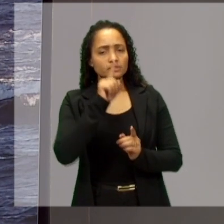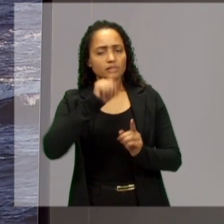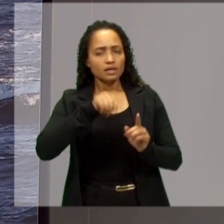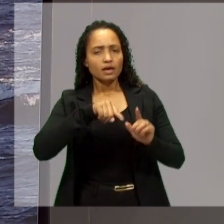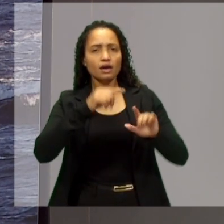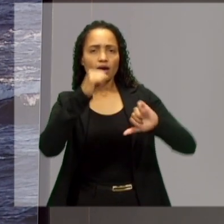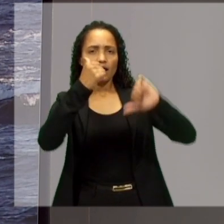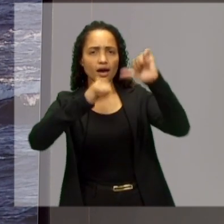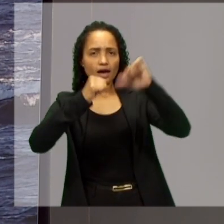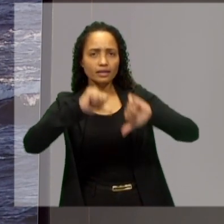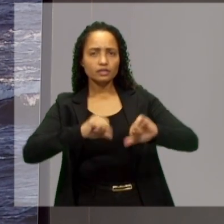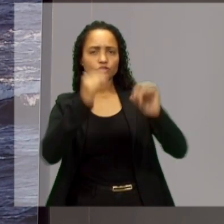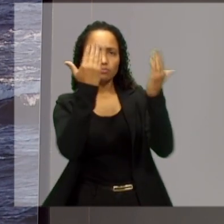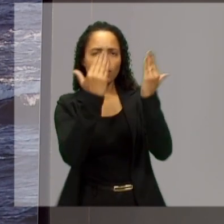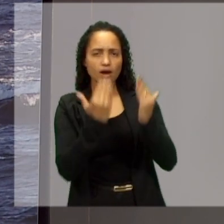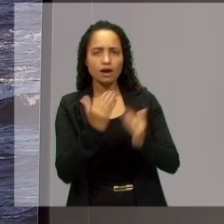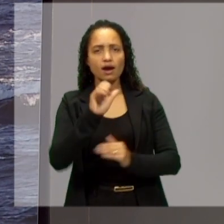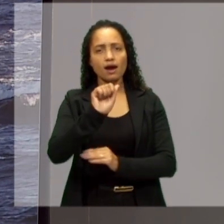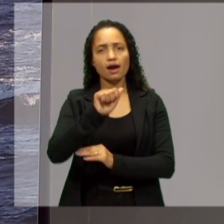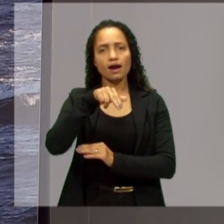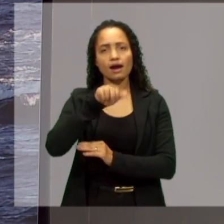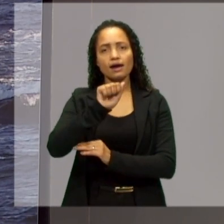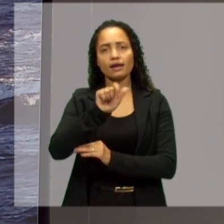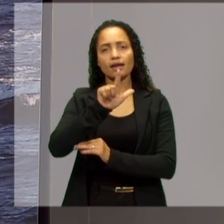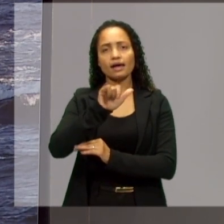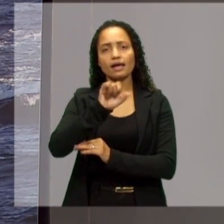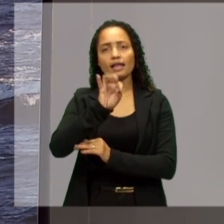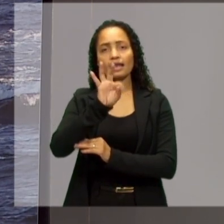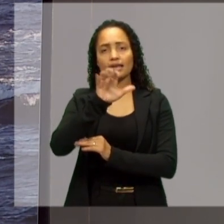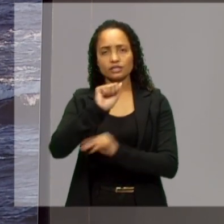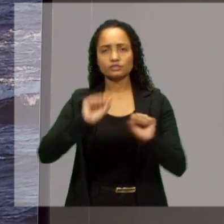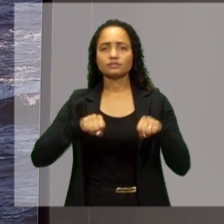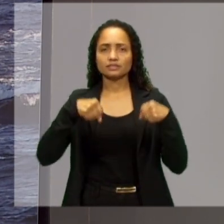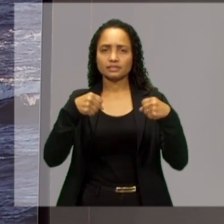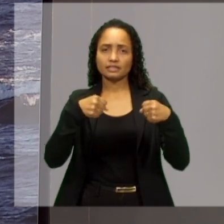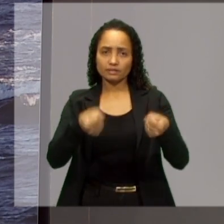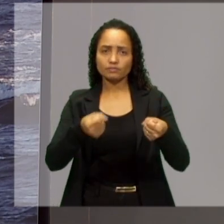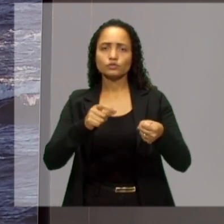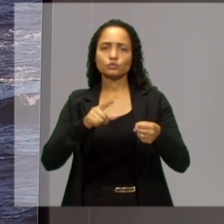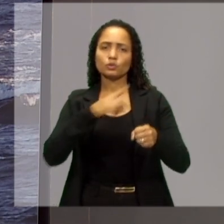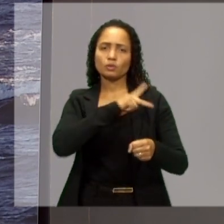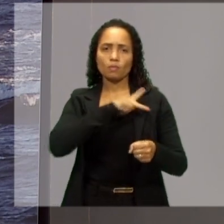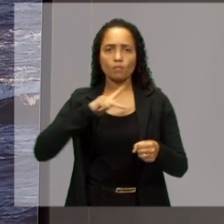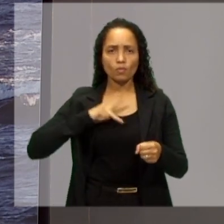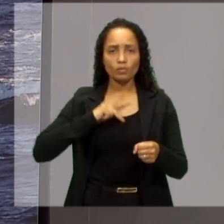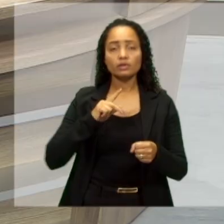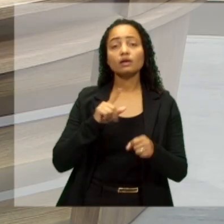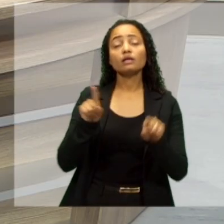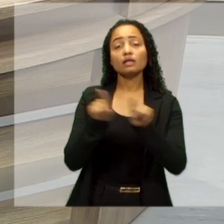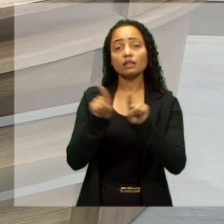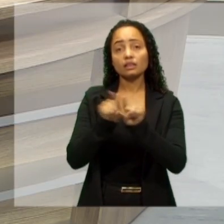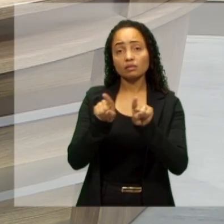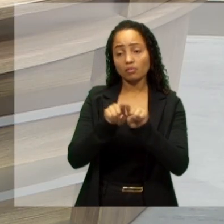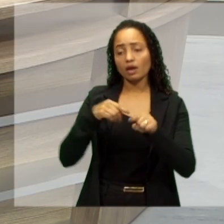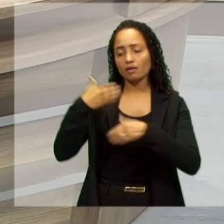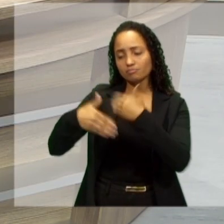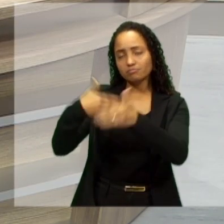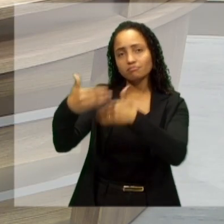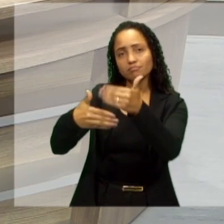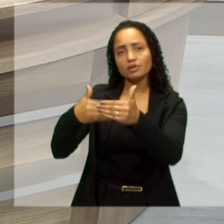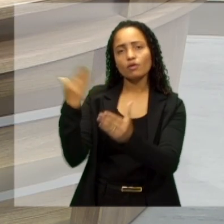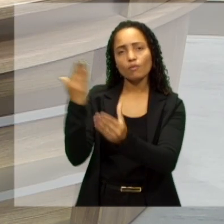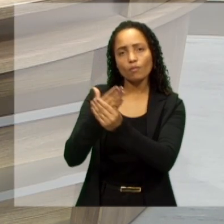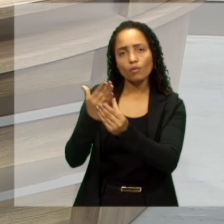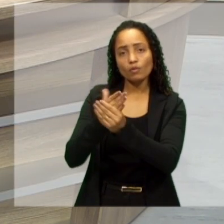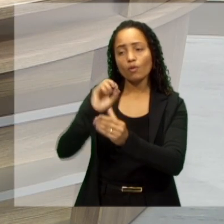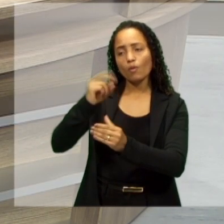Defensoria. Quer dizer, isso é uma experiência boa também, porque lhe dá toda a questão do trâmite processual e não apenas a defesa de quem precisa,